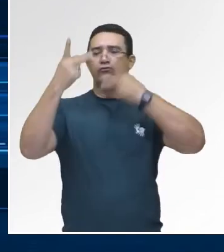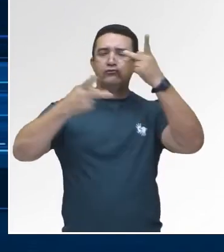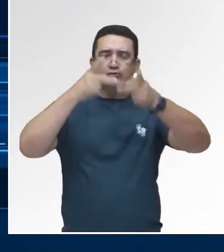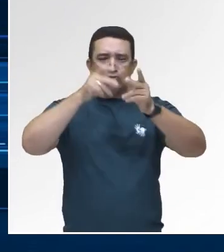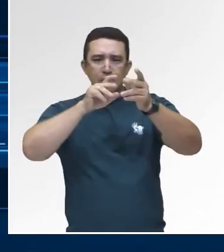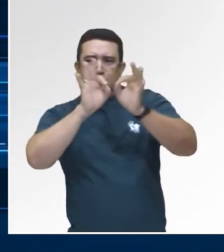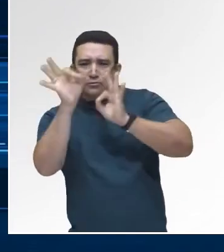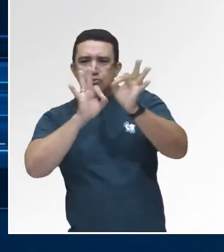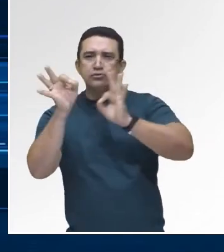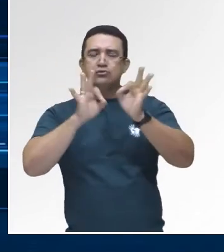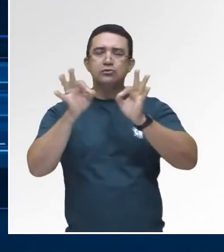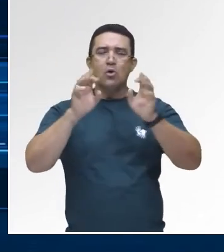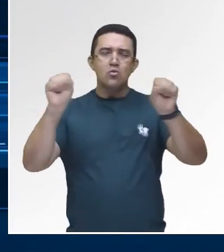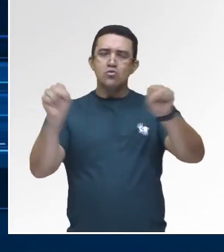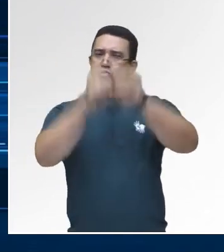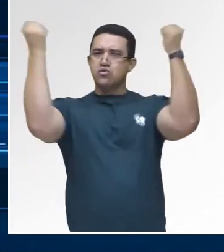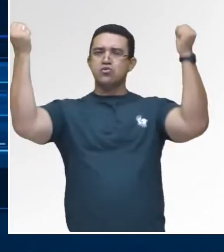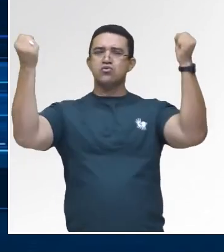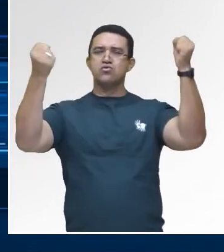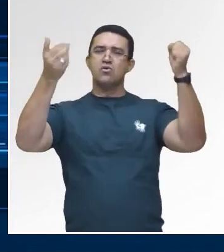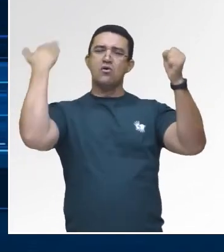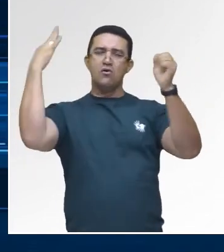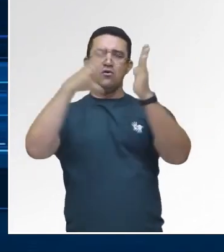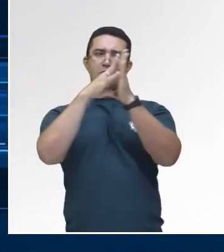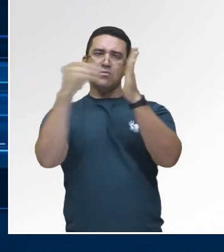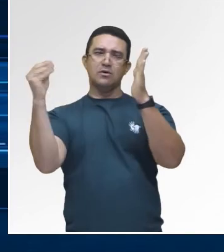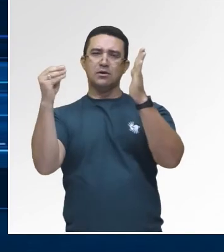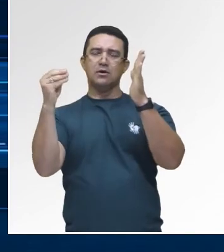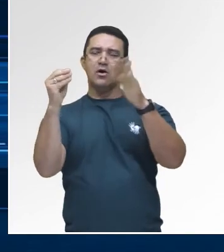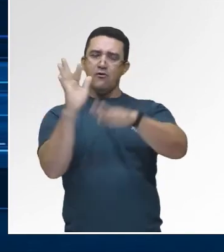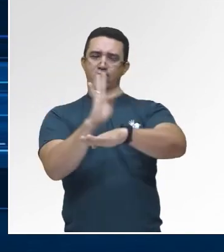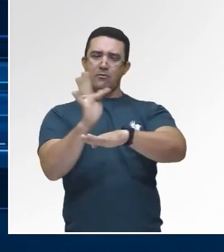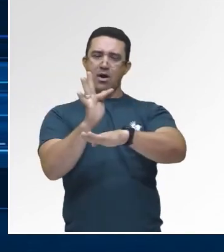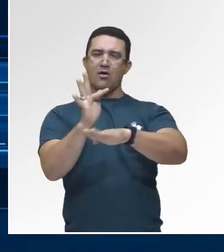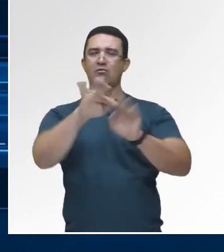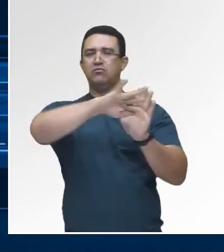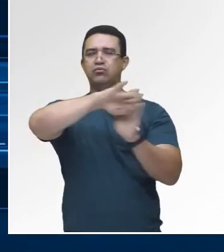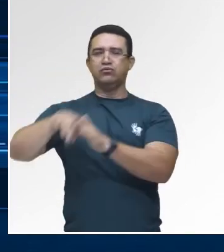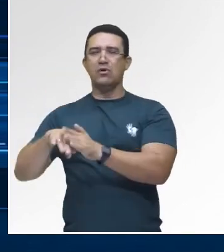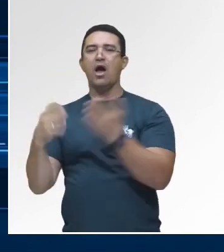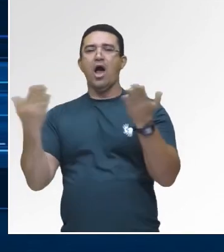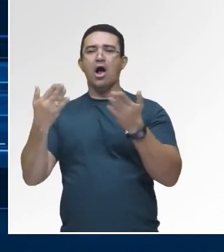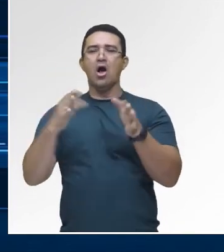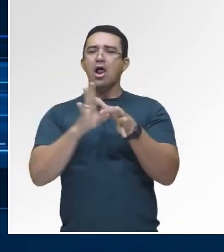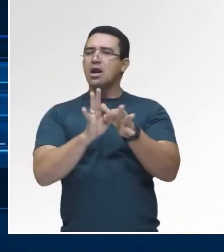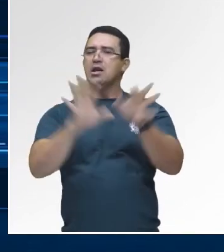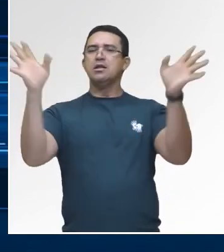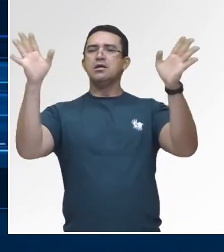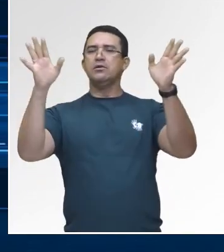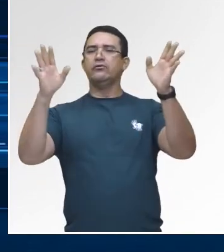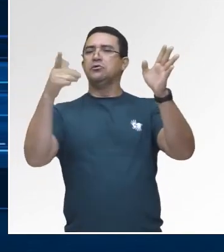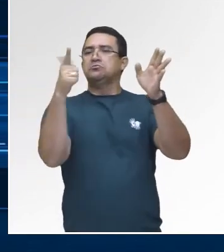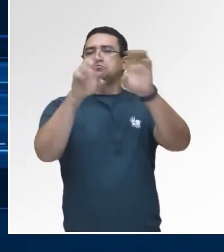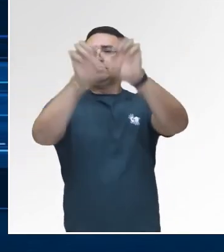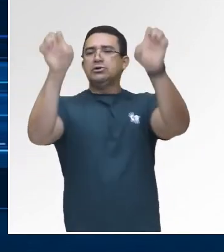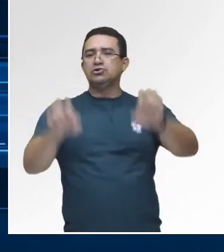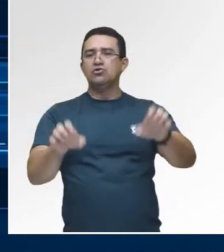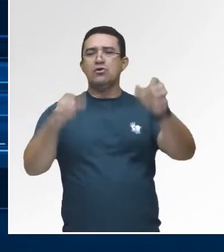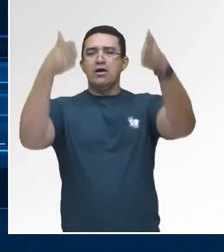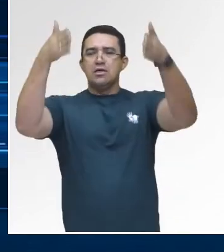vão romper com toda aquela formalidade e vai ter versos livres, sem rimas, versos brancos e tudo